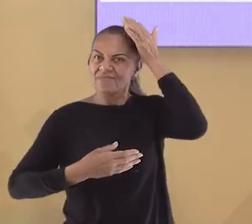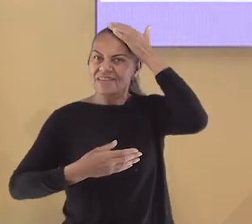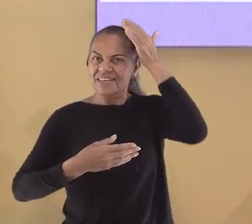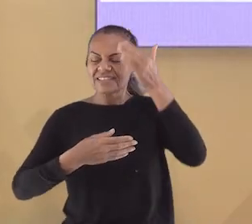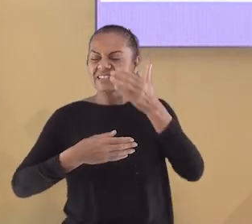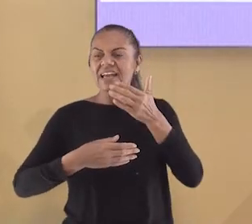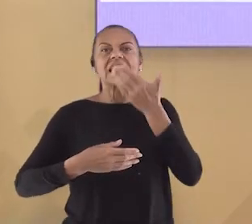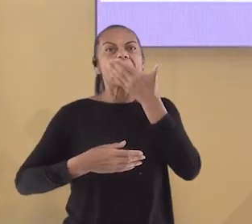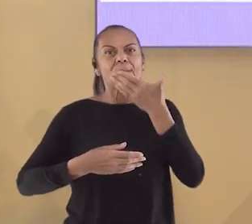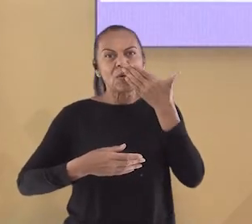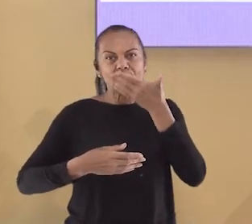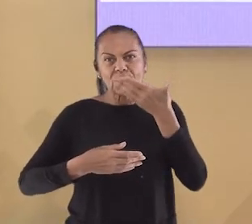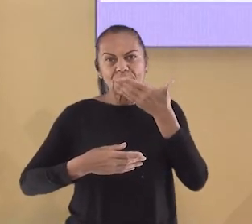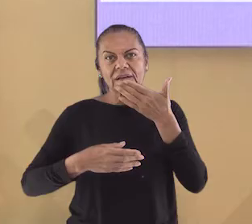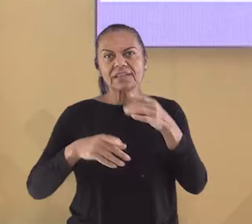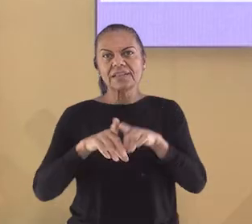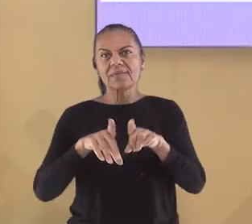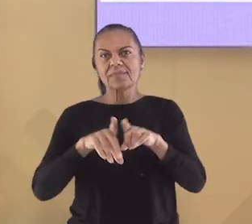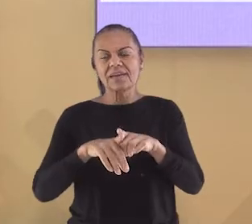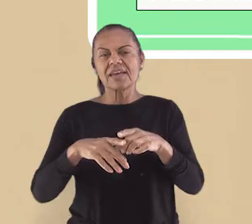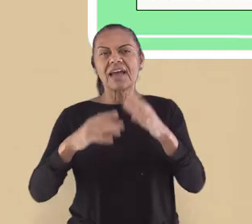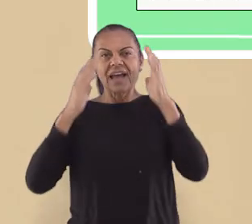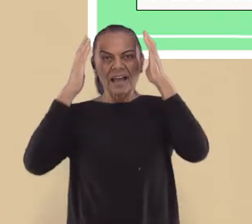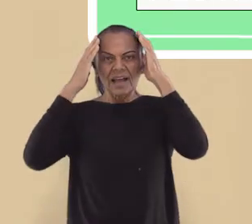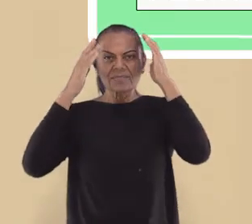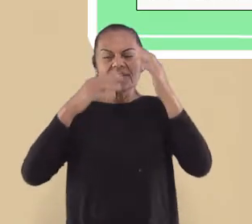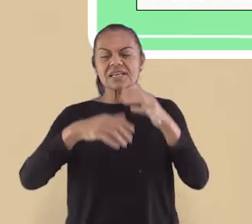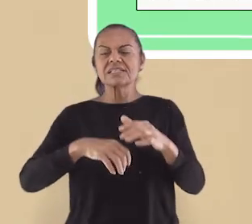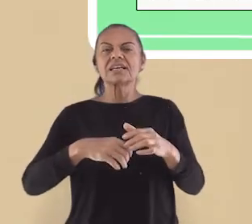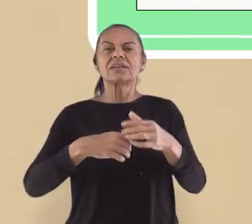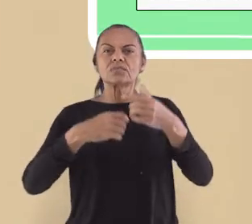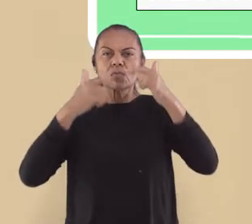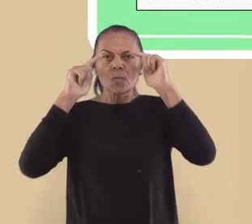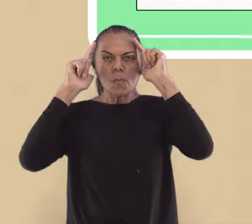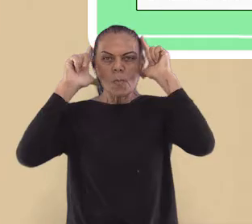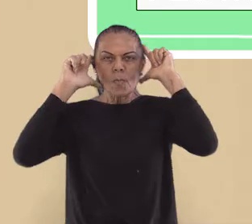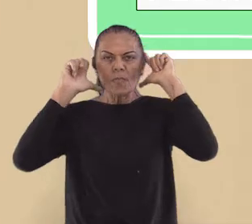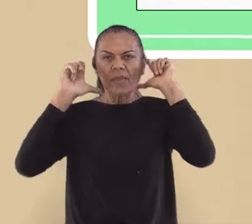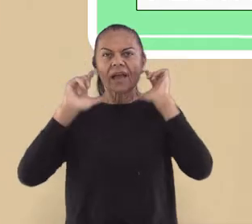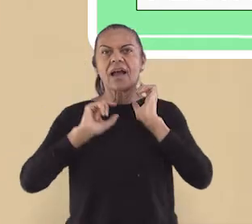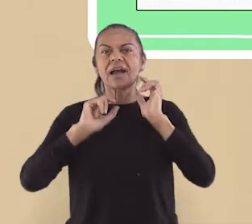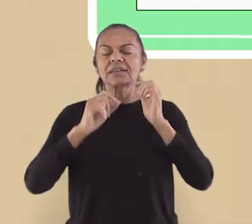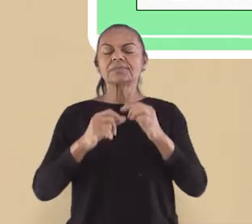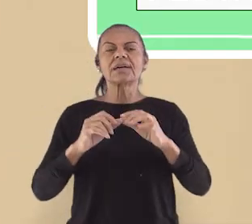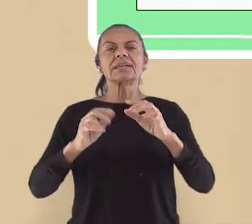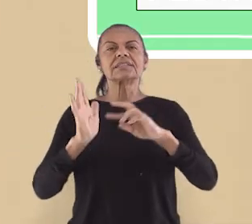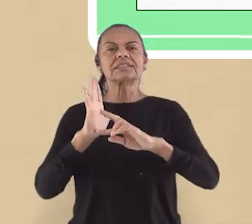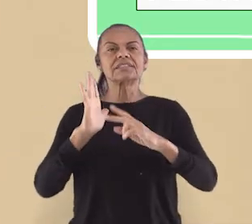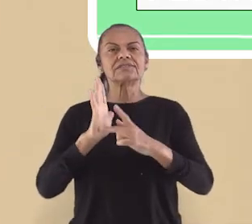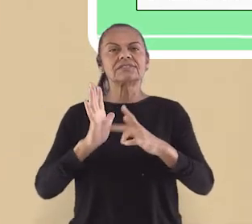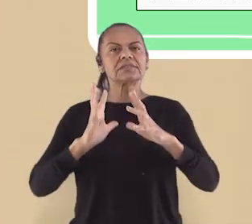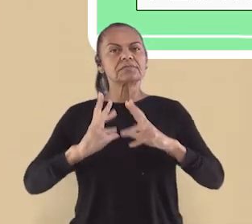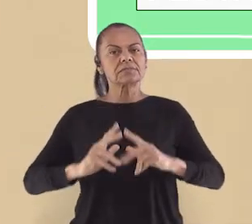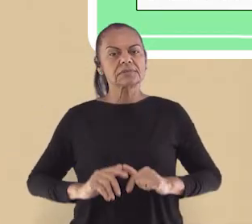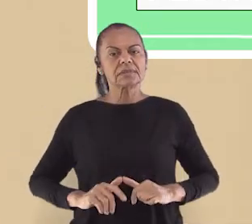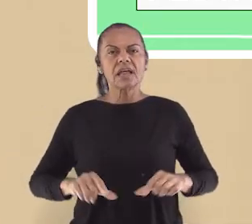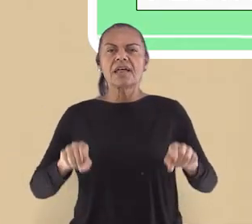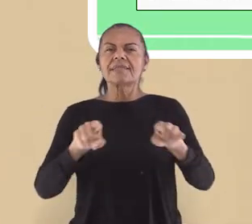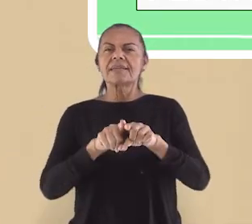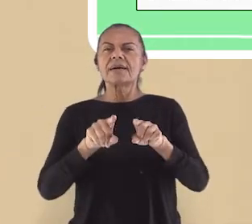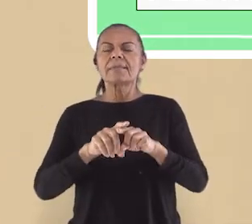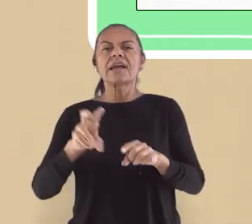raspada, simbolizando pureza. Um rito de nascimento praticado por um dos povos indígenas, o